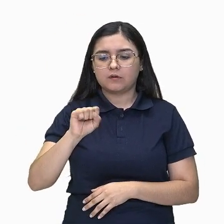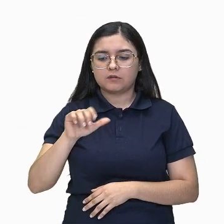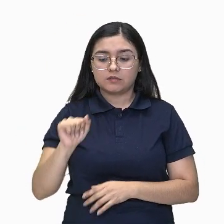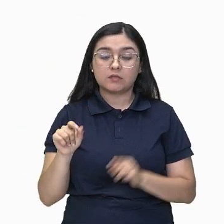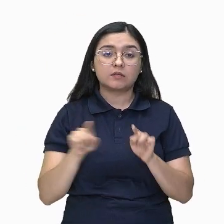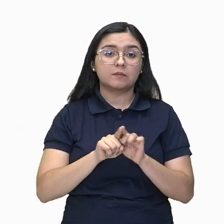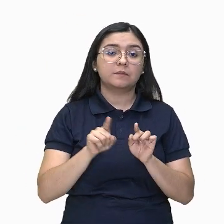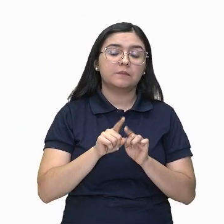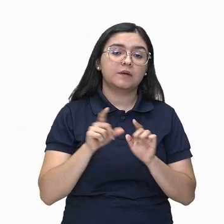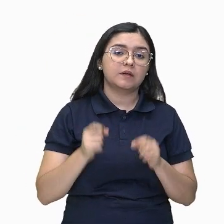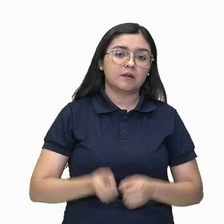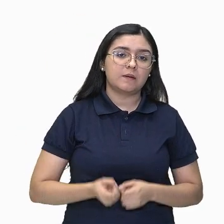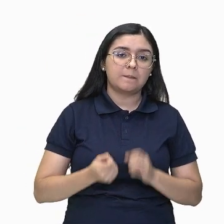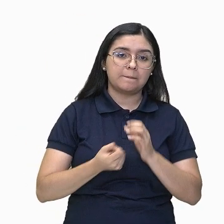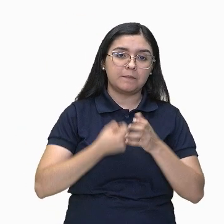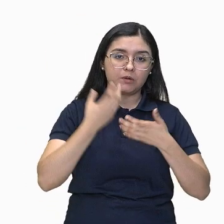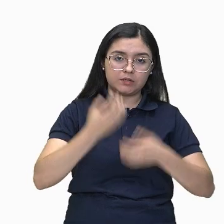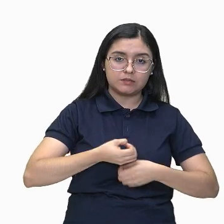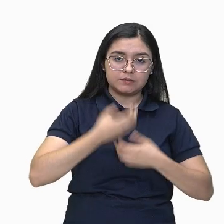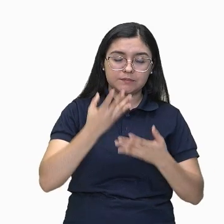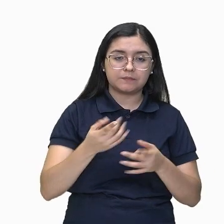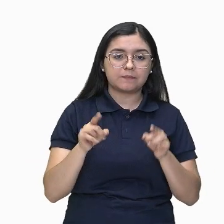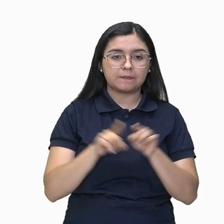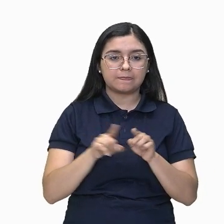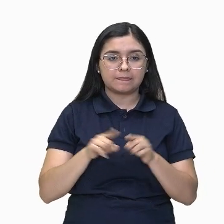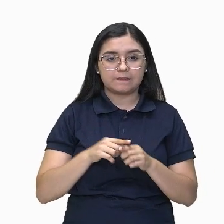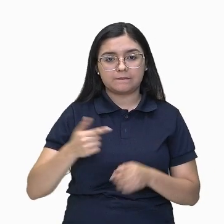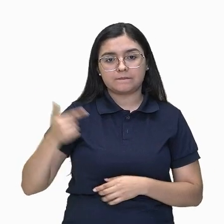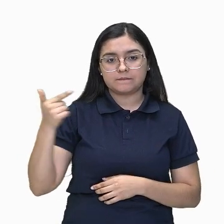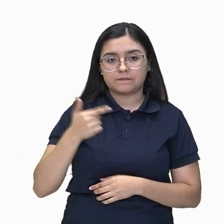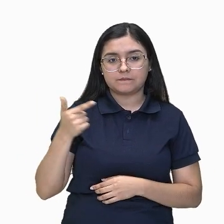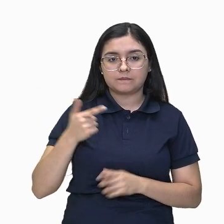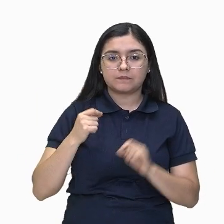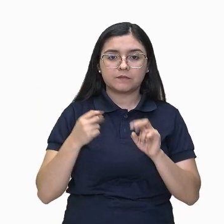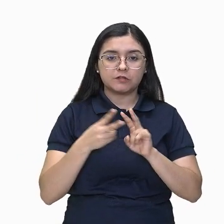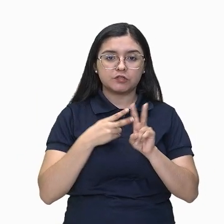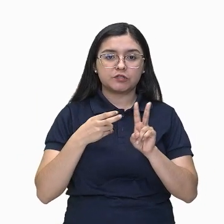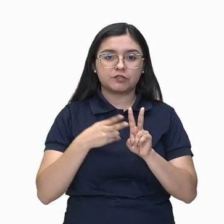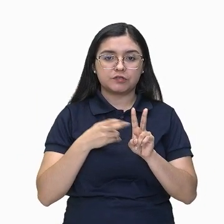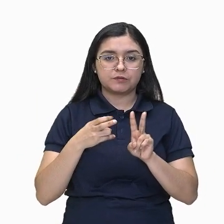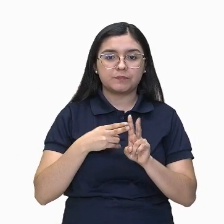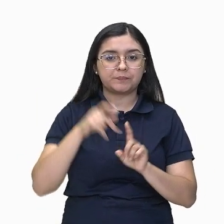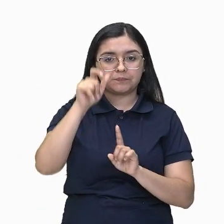como. Temos aí na segunda característica o indianismo. Então o índio